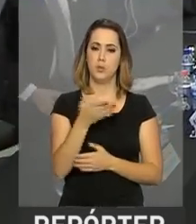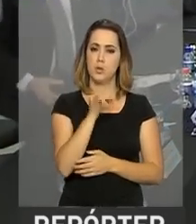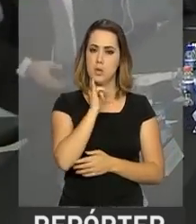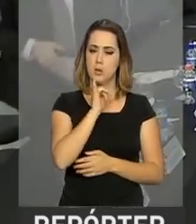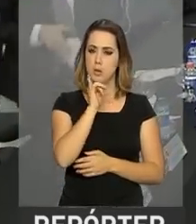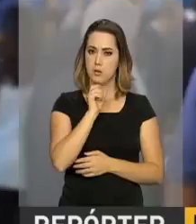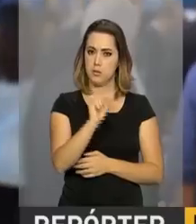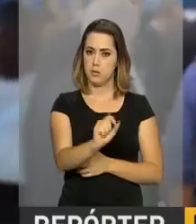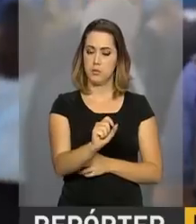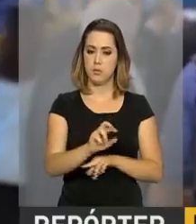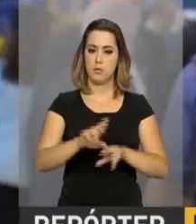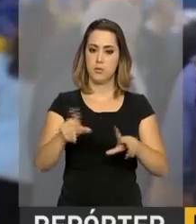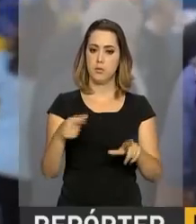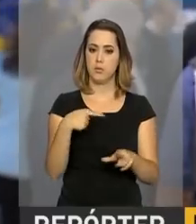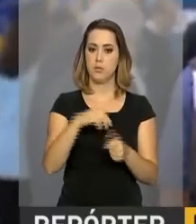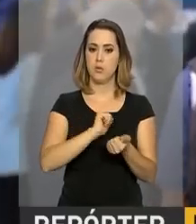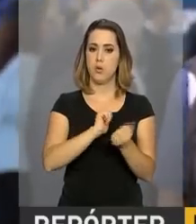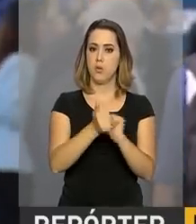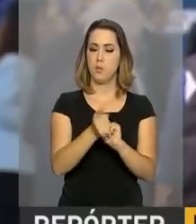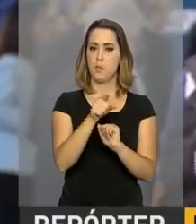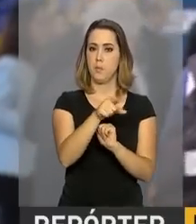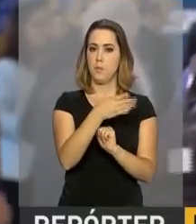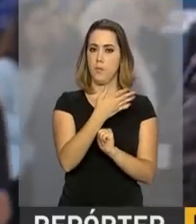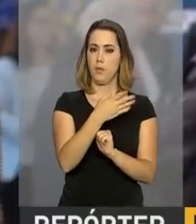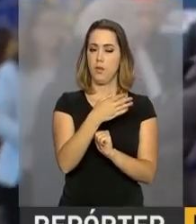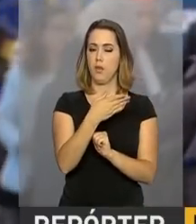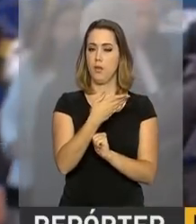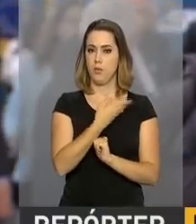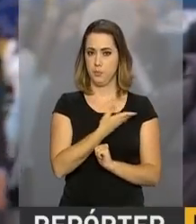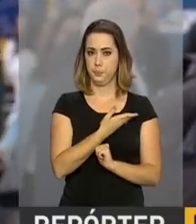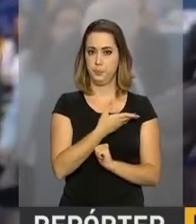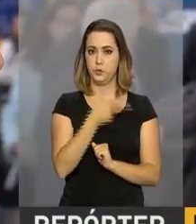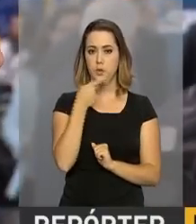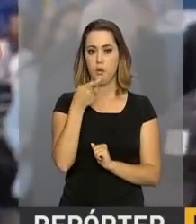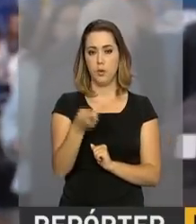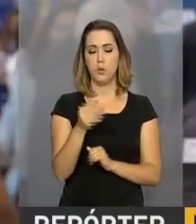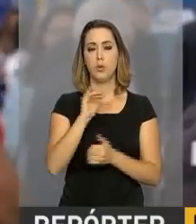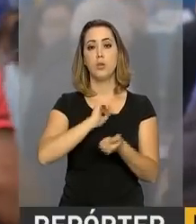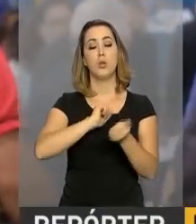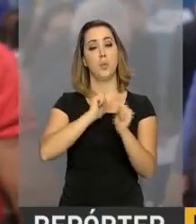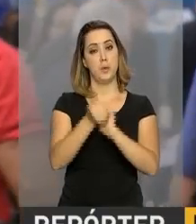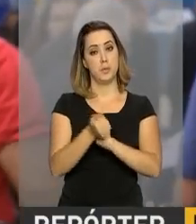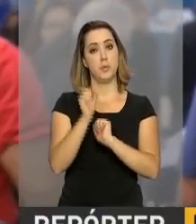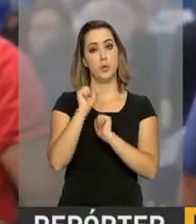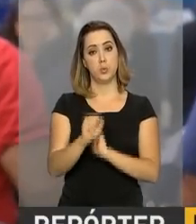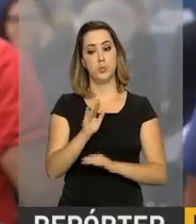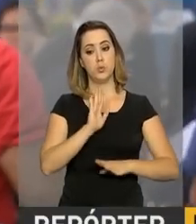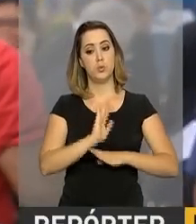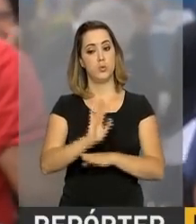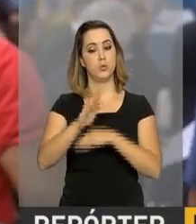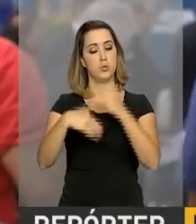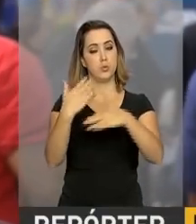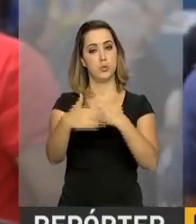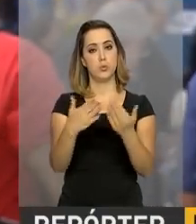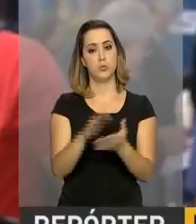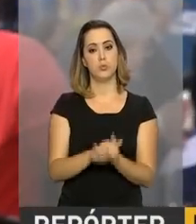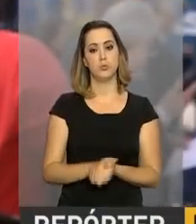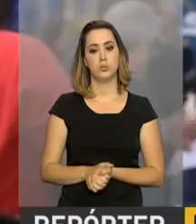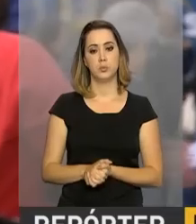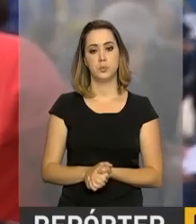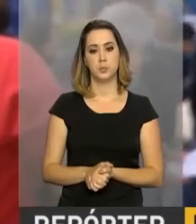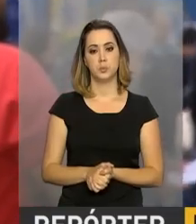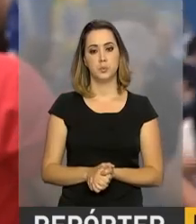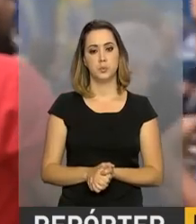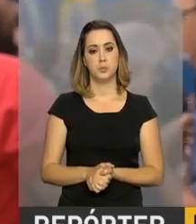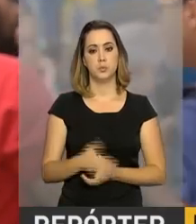o técnico da seleção de vôlei, Bernardinho, diz que o esporte pode ser uma das ferramentas para ajudar o desenvolvimento. É uma atividade muito importante,